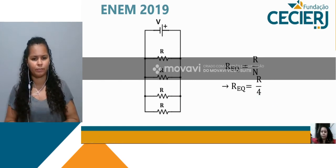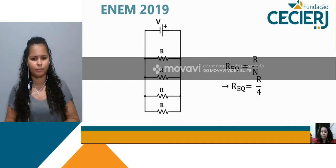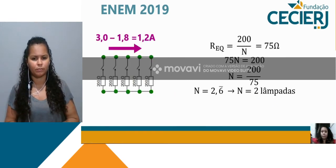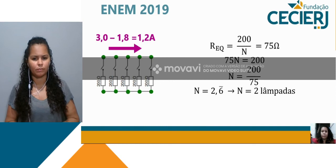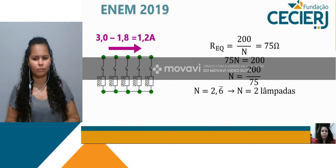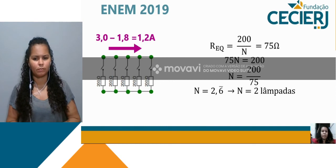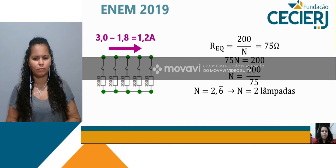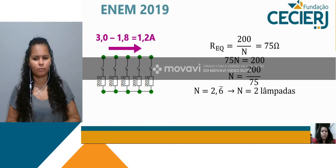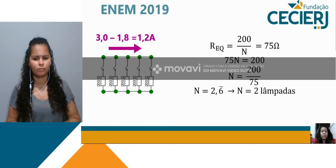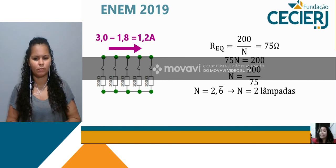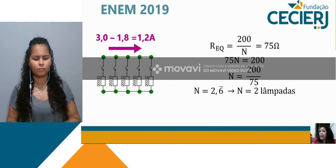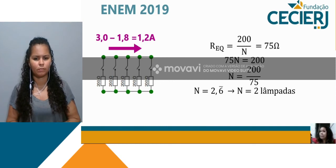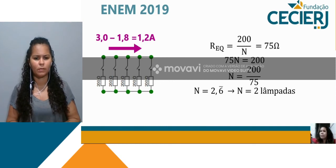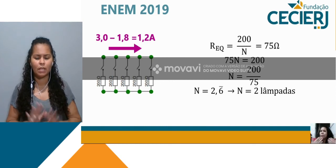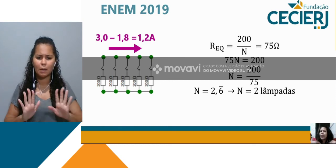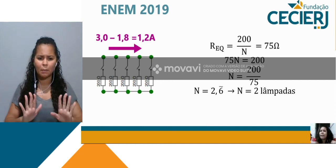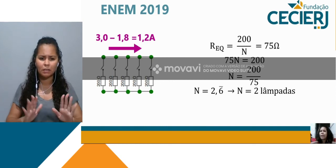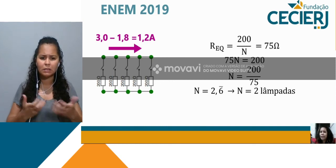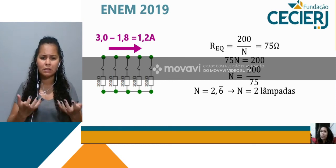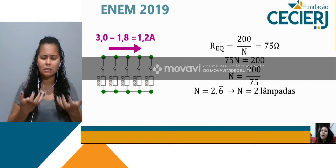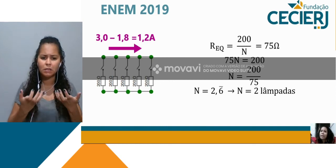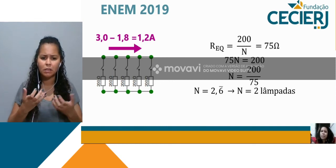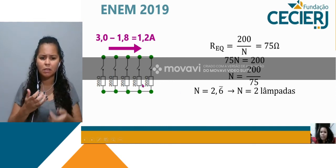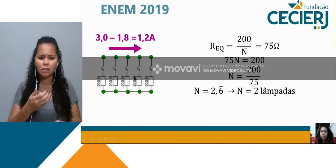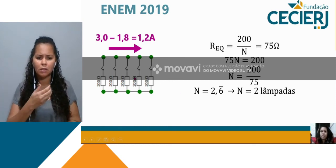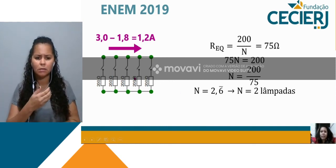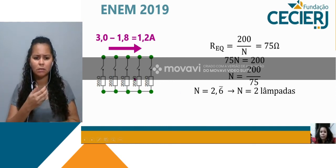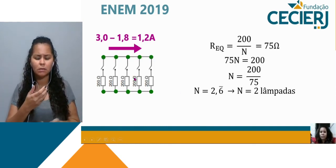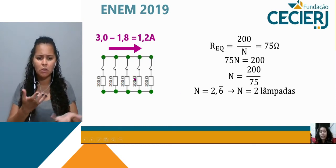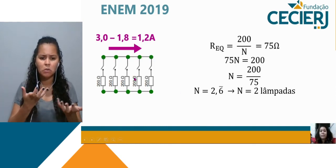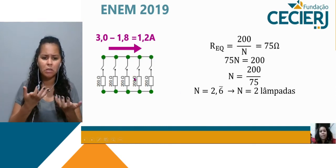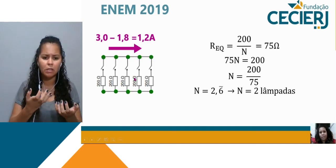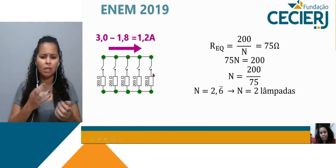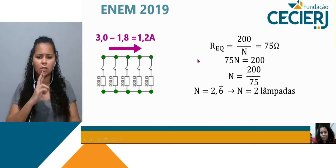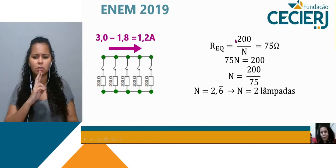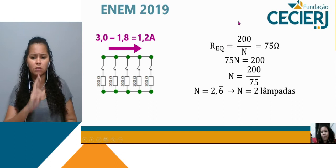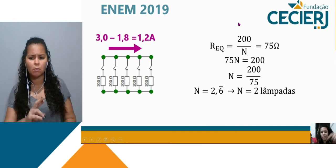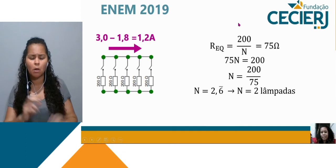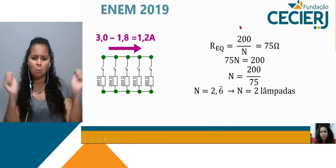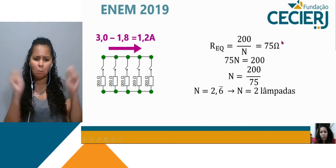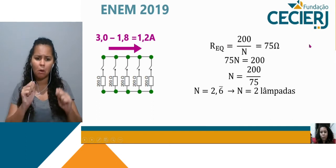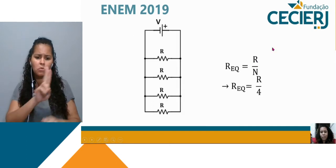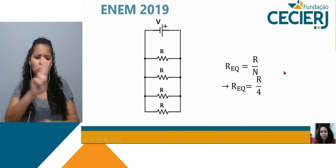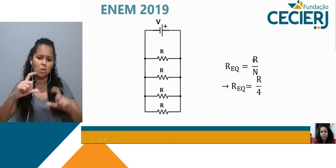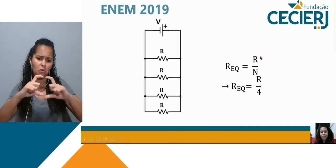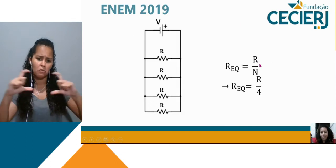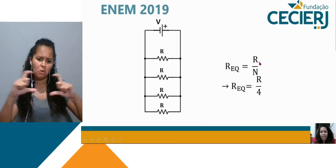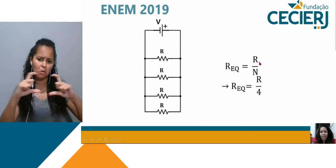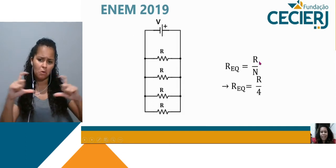bom? Tá, e para o cara que eu conheço, que são 200, o que eu sei? Eu posso usar essa